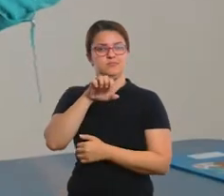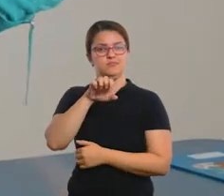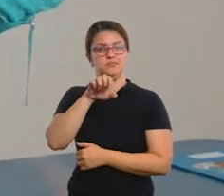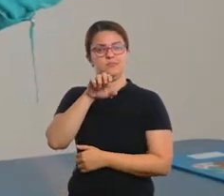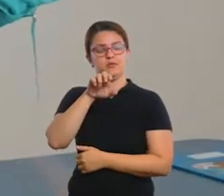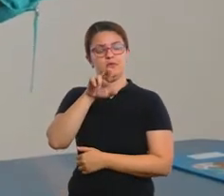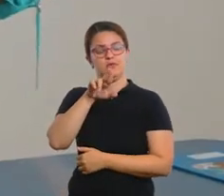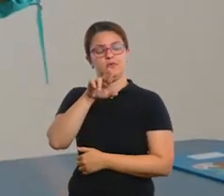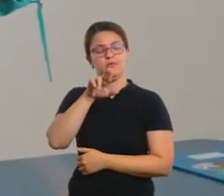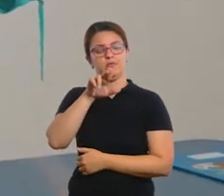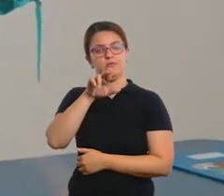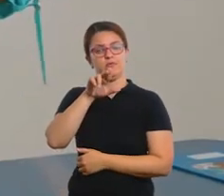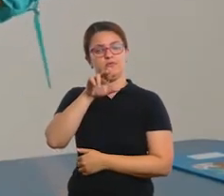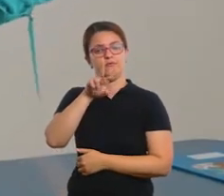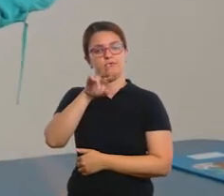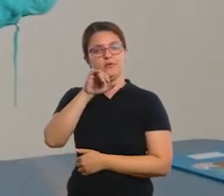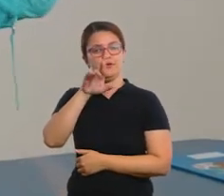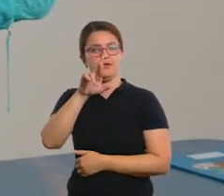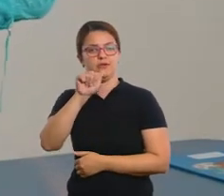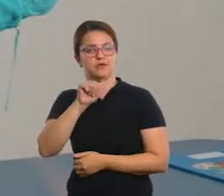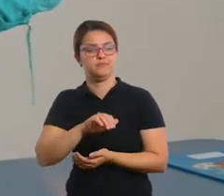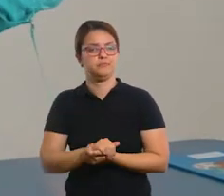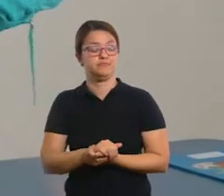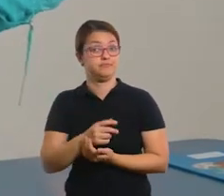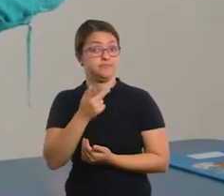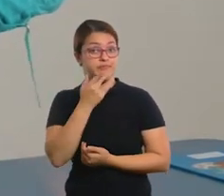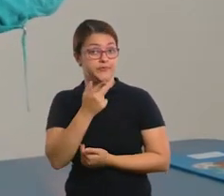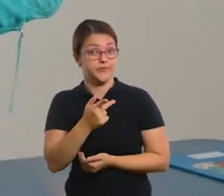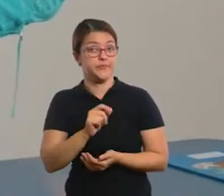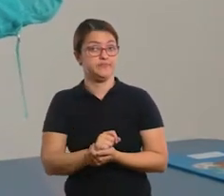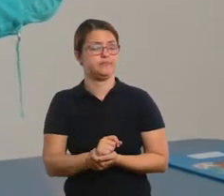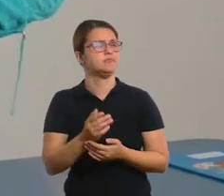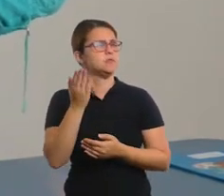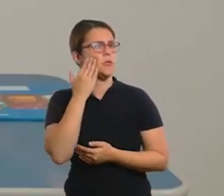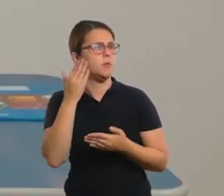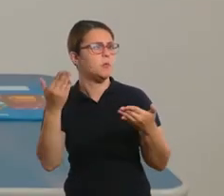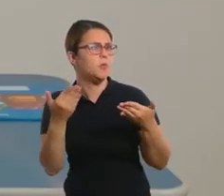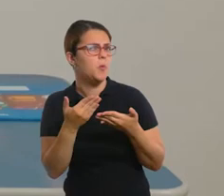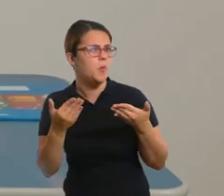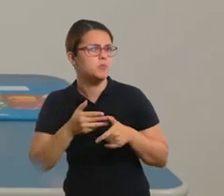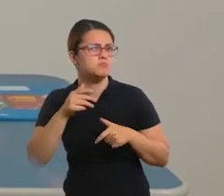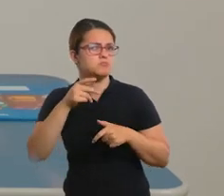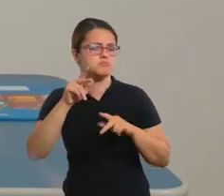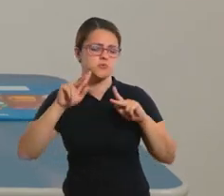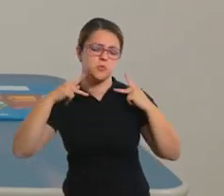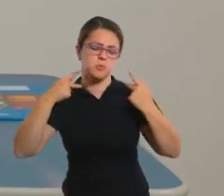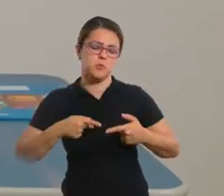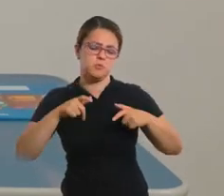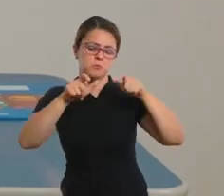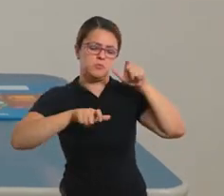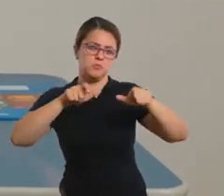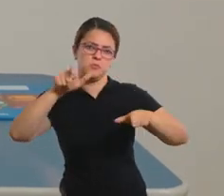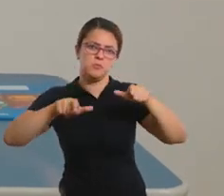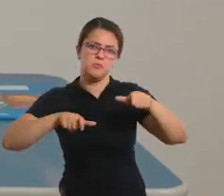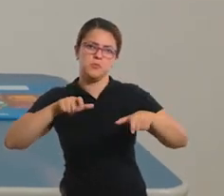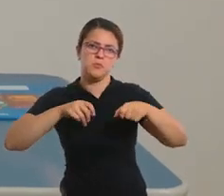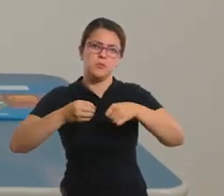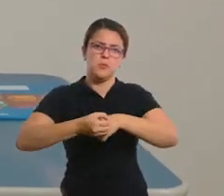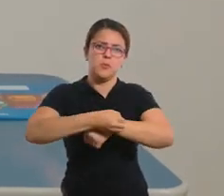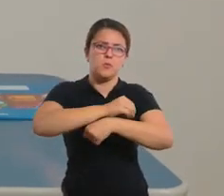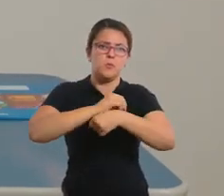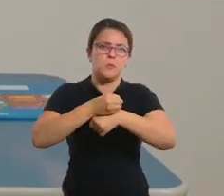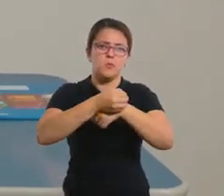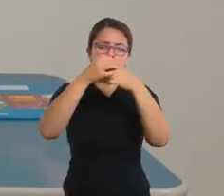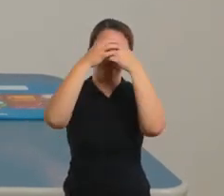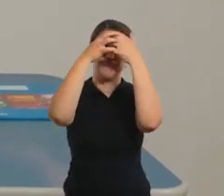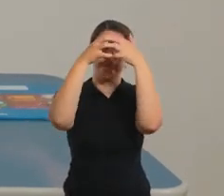Elvira Souza Lima. Ela diz assim: sabe-se hoje que cada ser humano tem um conjunto de células do